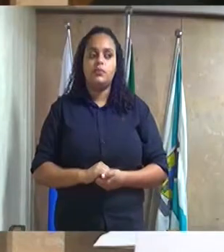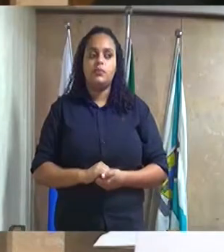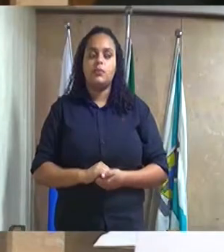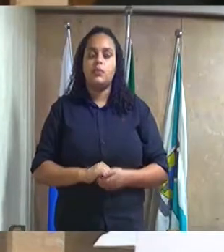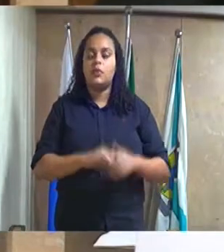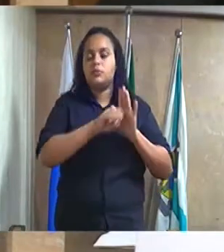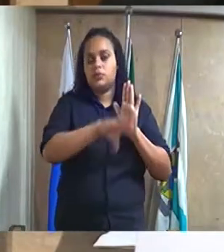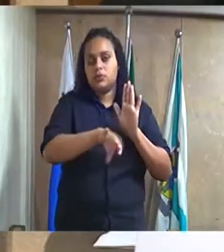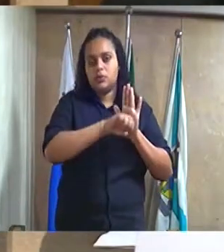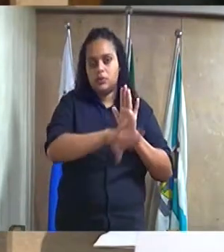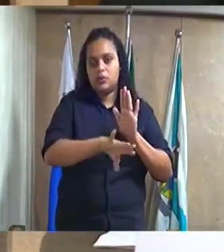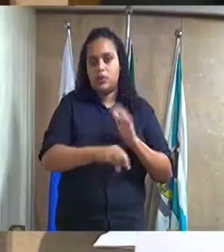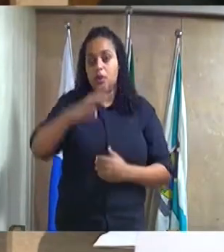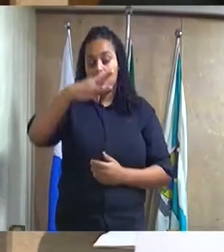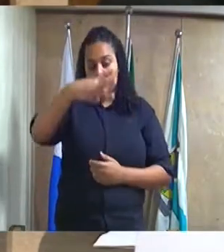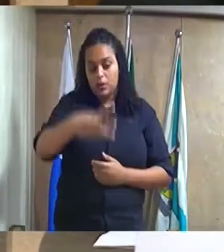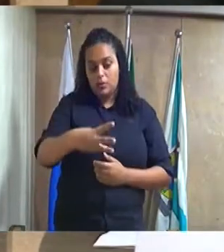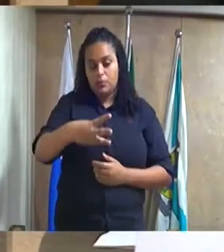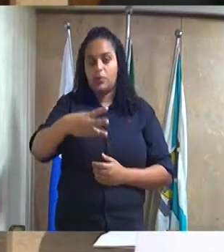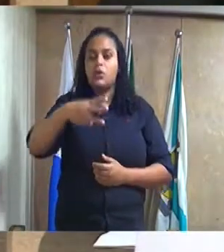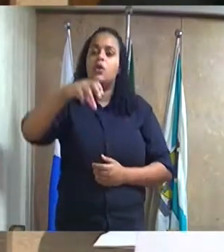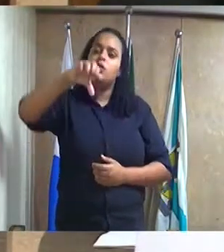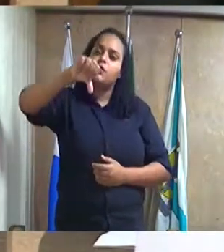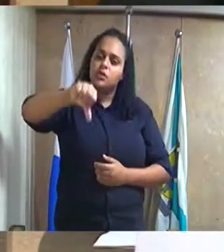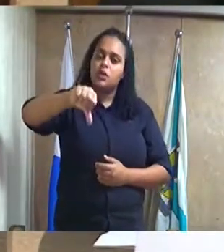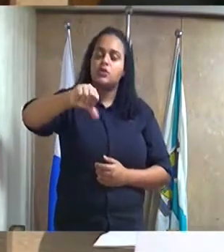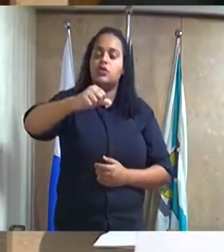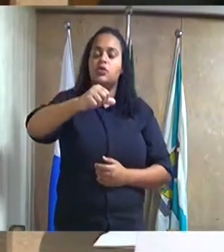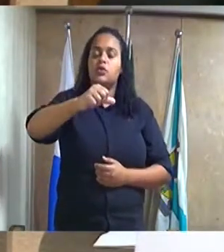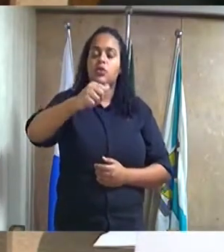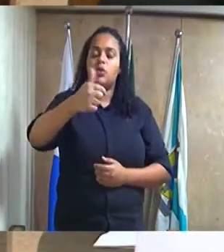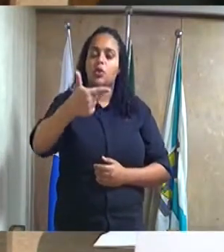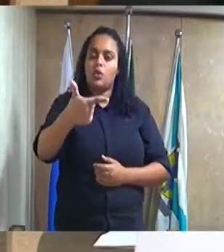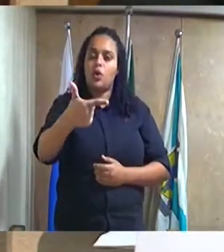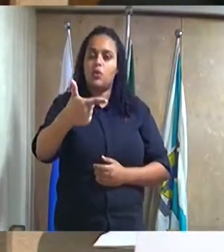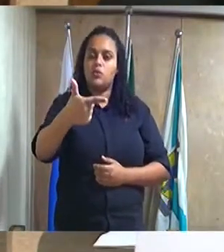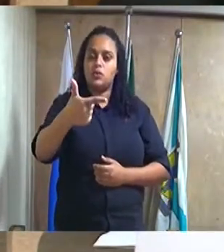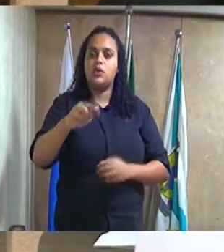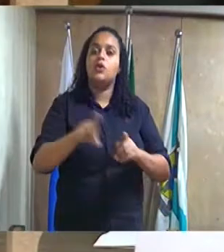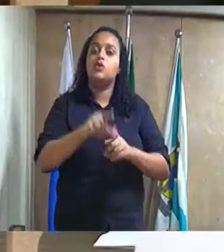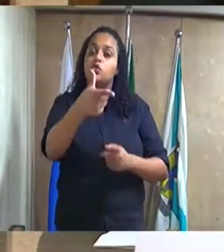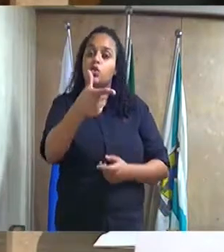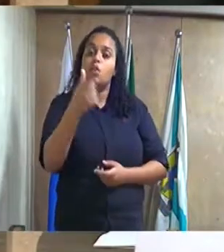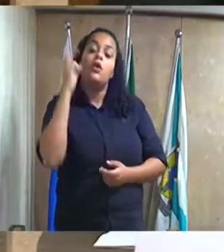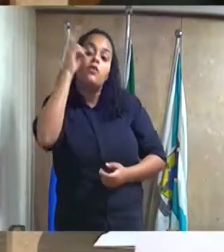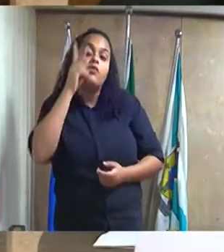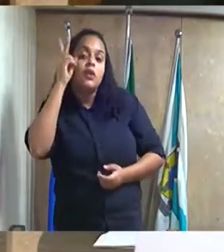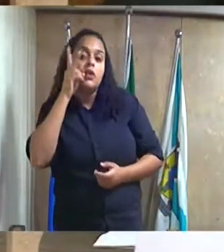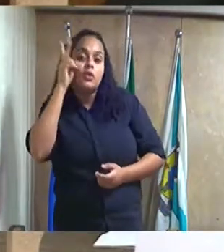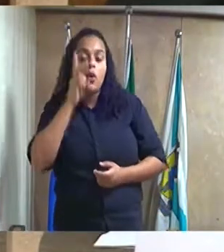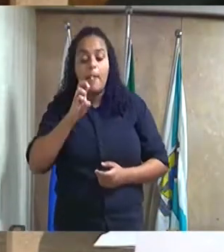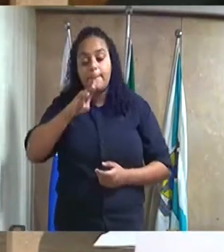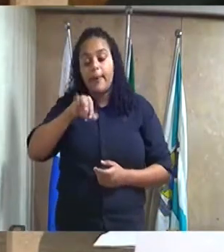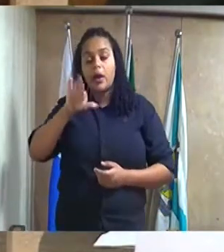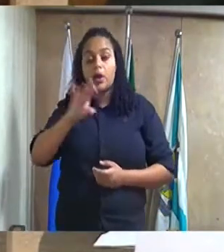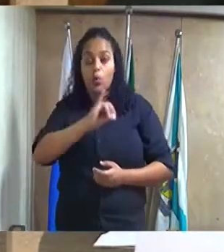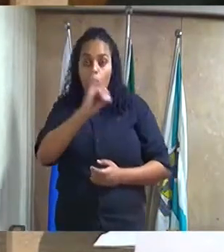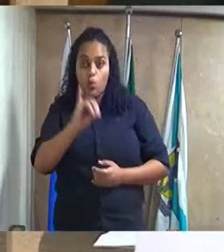Indicação número 3912-2018 do excelentíssimo senhor vereador Marquinhos Oi